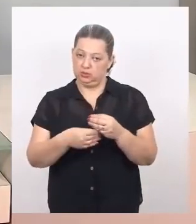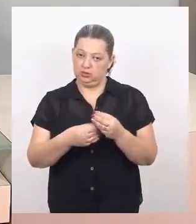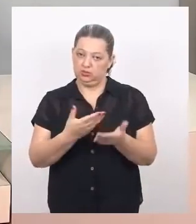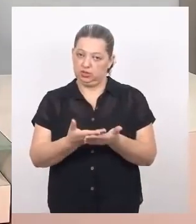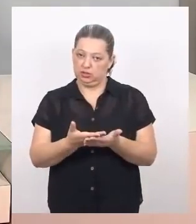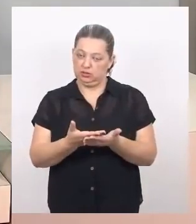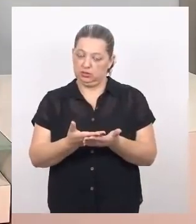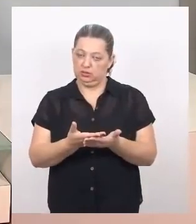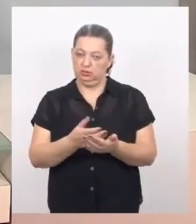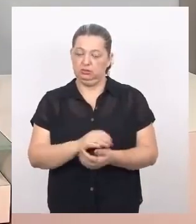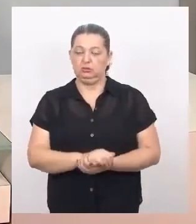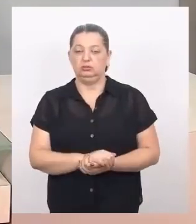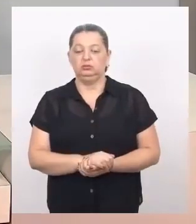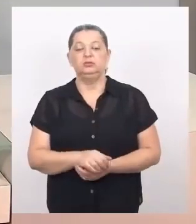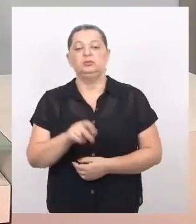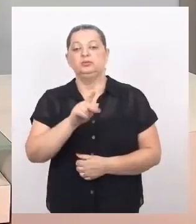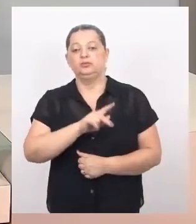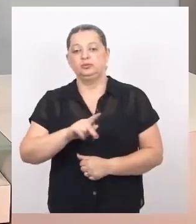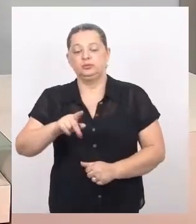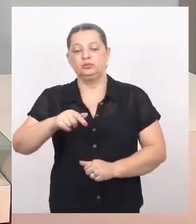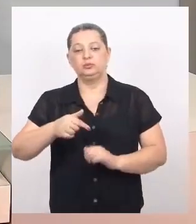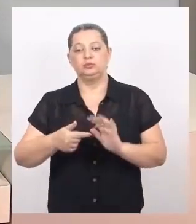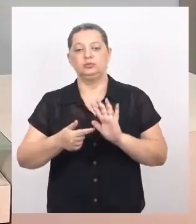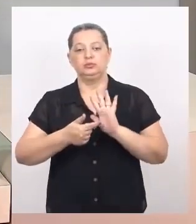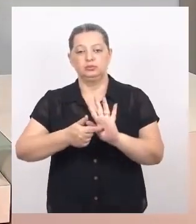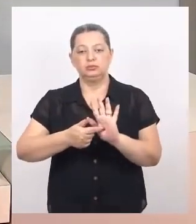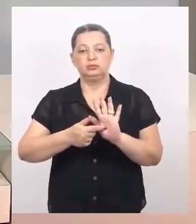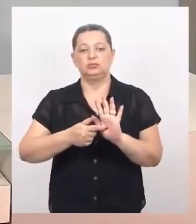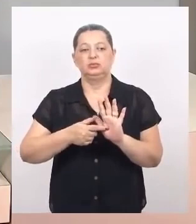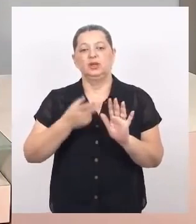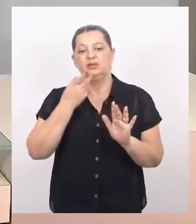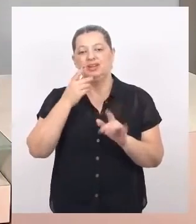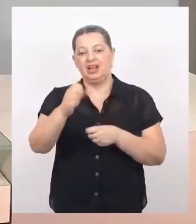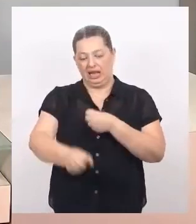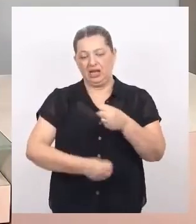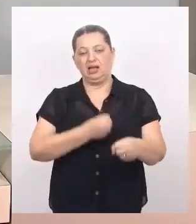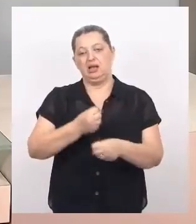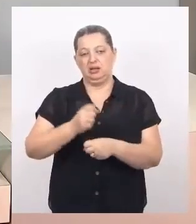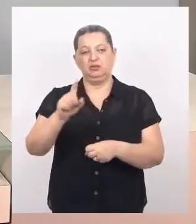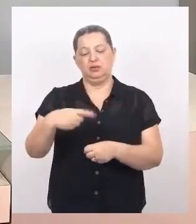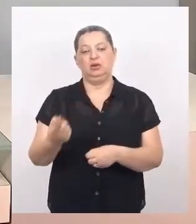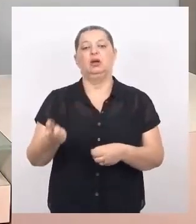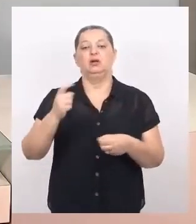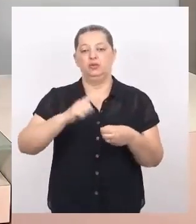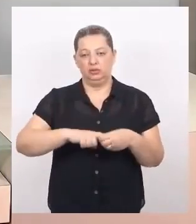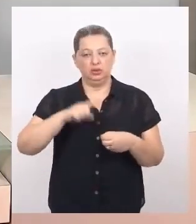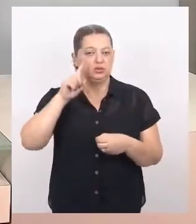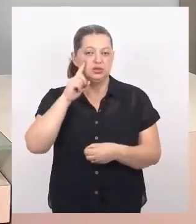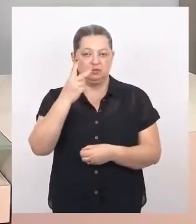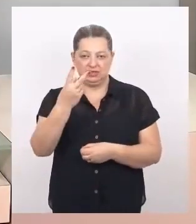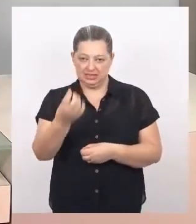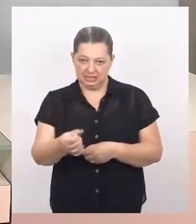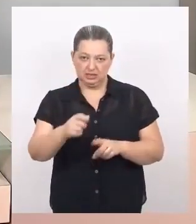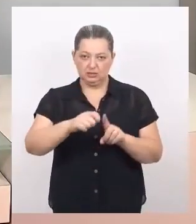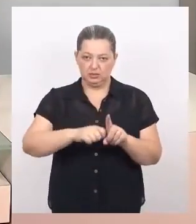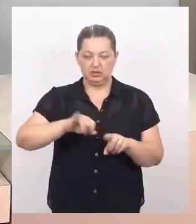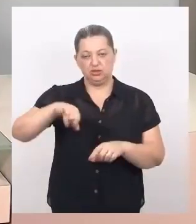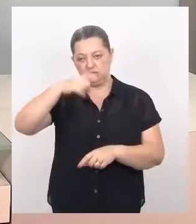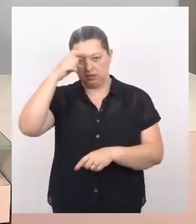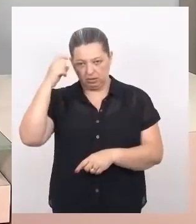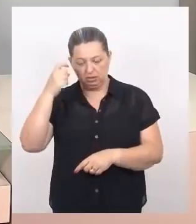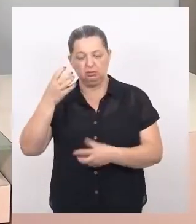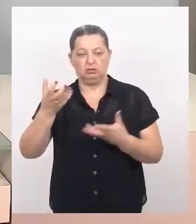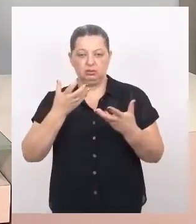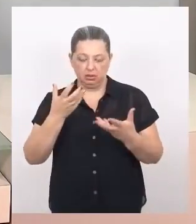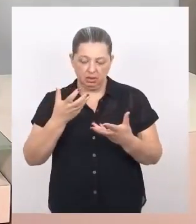está apontando lá na unidade escolar, olha, ano que vem eu quero voltar, eu vou voltar em 26/1, eu gostaria de participar da